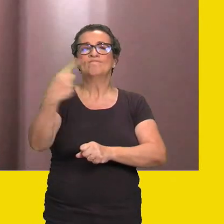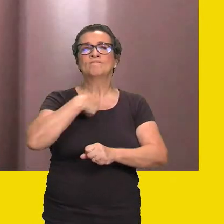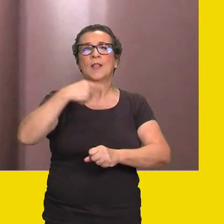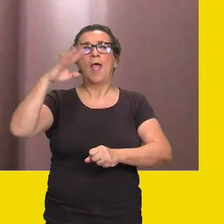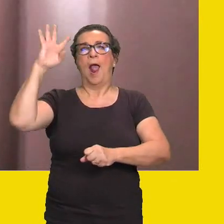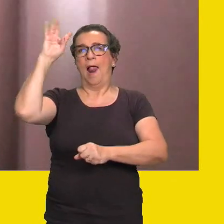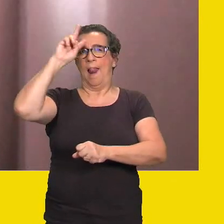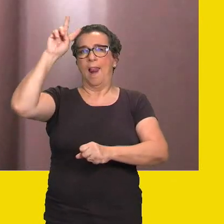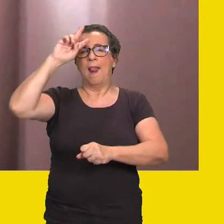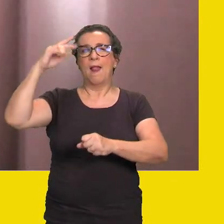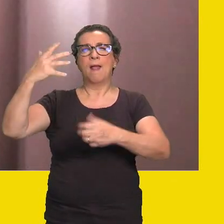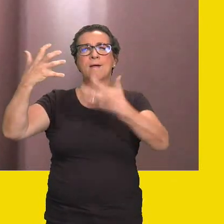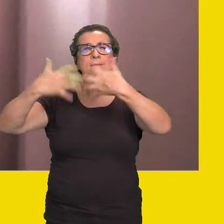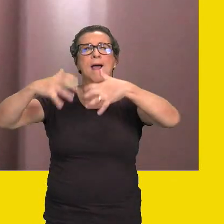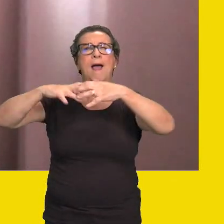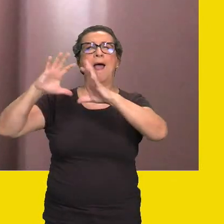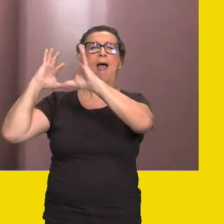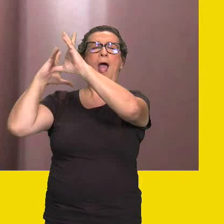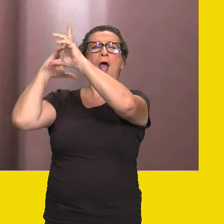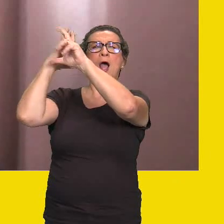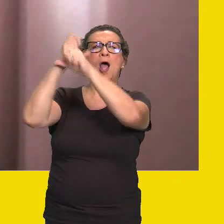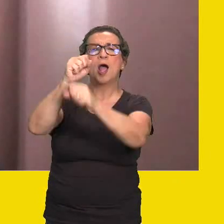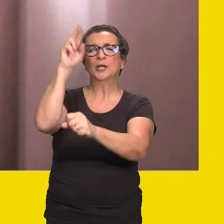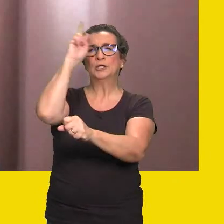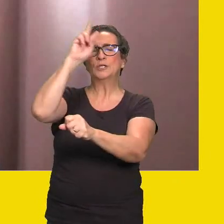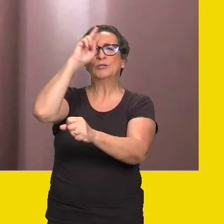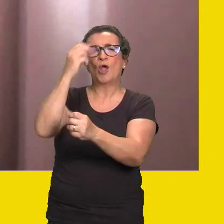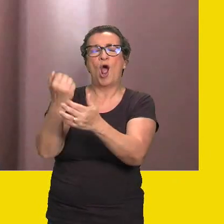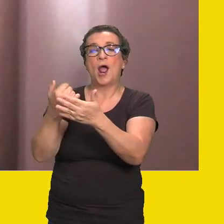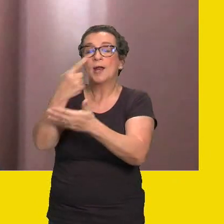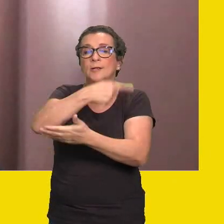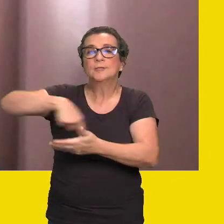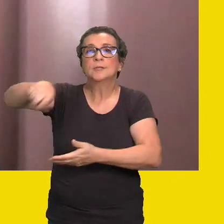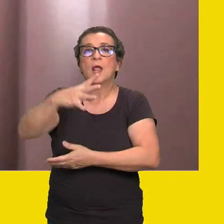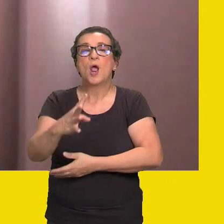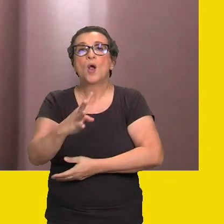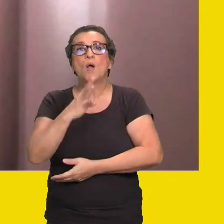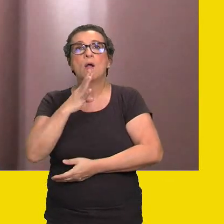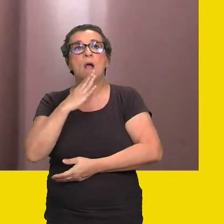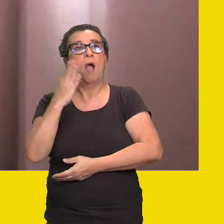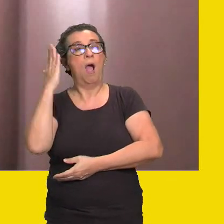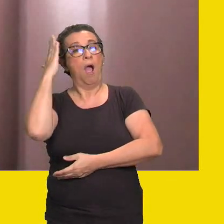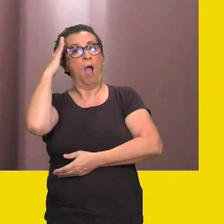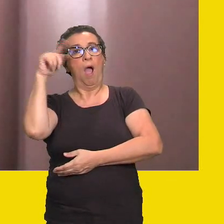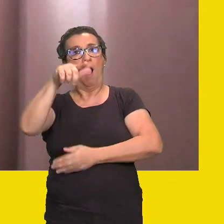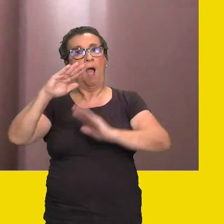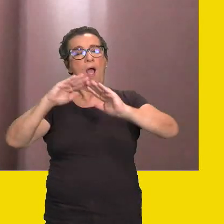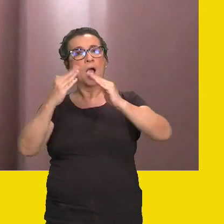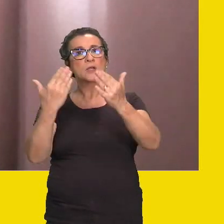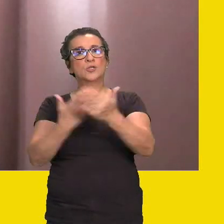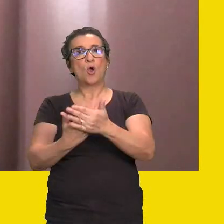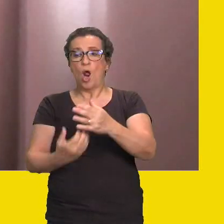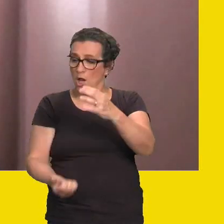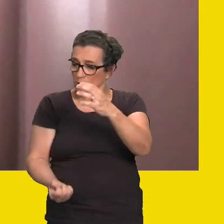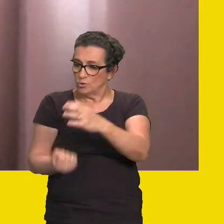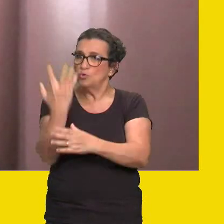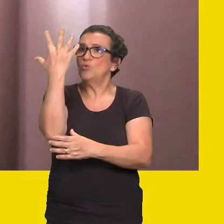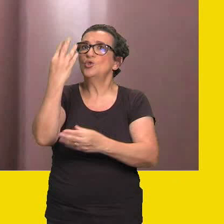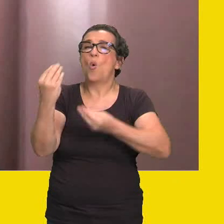memórias, identidades e histórias que nos unem. E eles puderam conhecer como a escola exclusiva para jovens e adultos foi